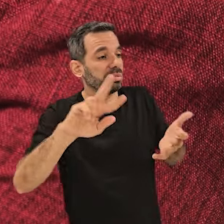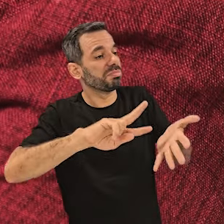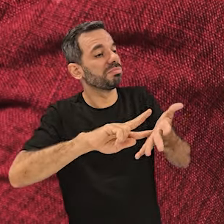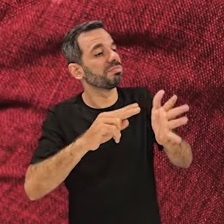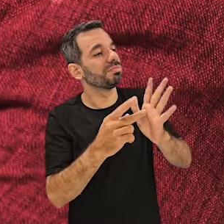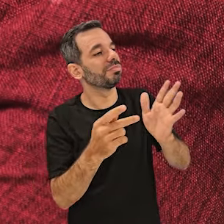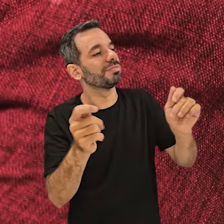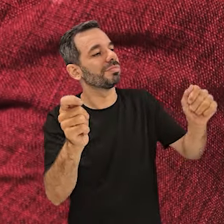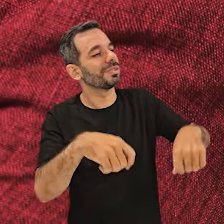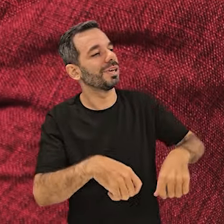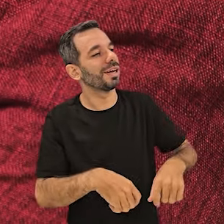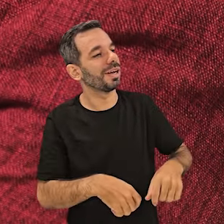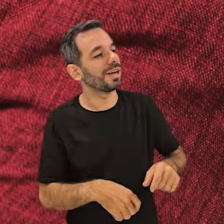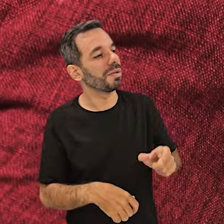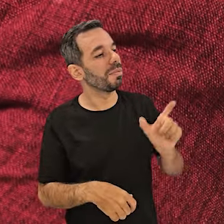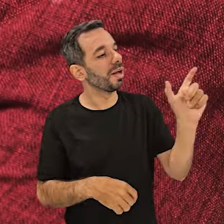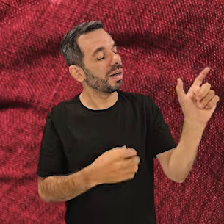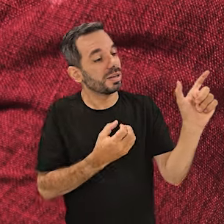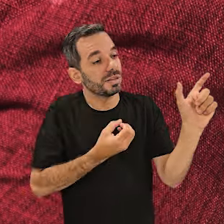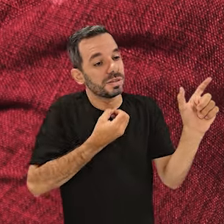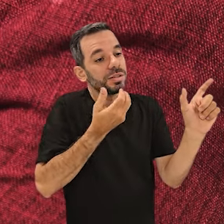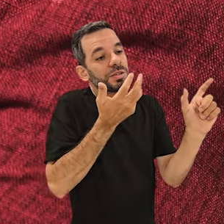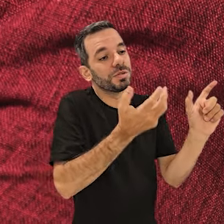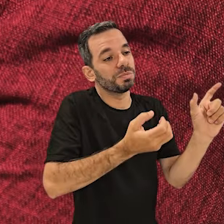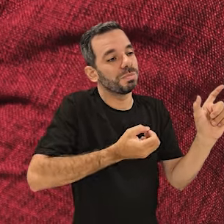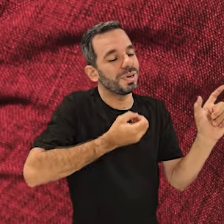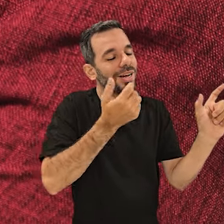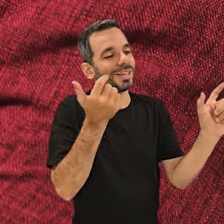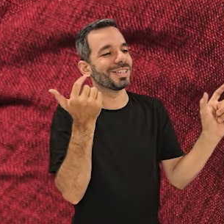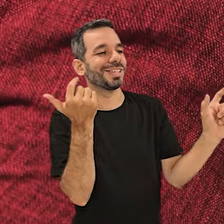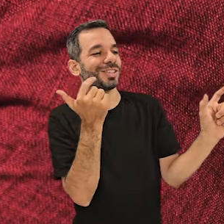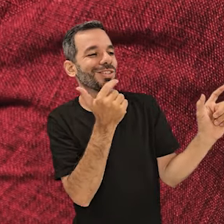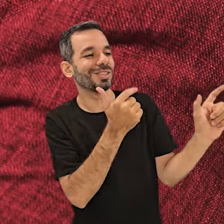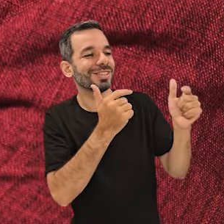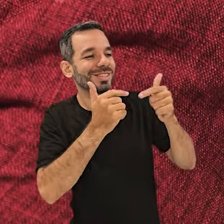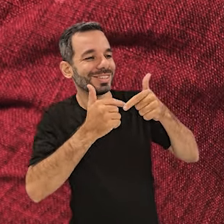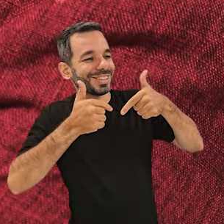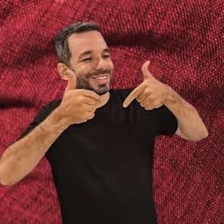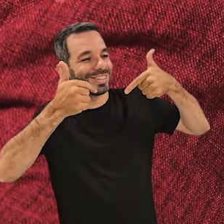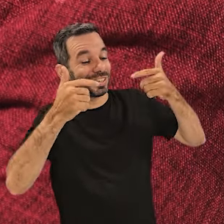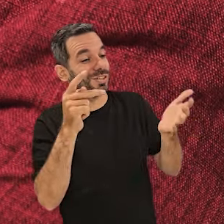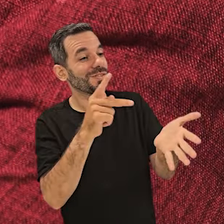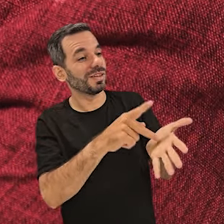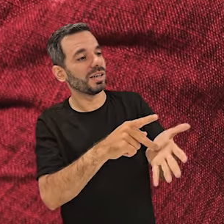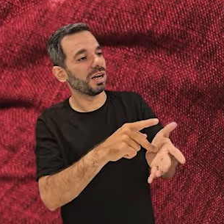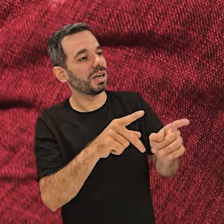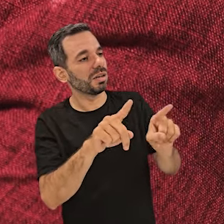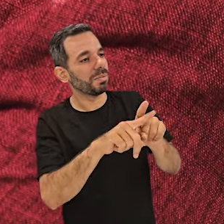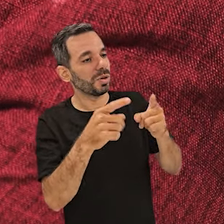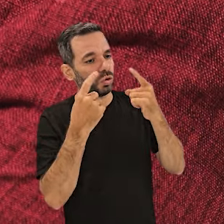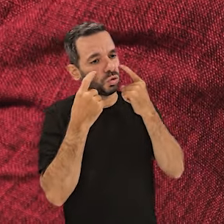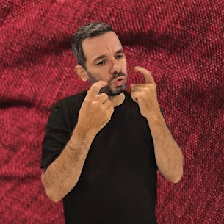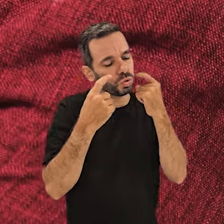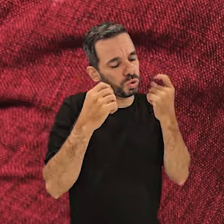riso sincero, o choro de emoção, as que colorem os dias de vida a